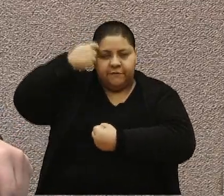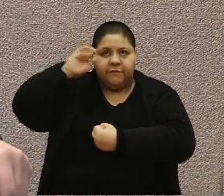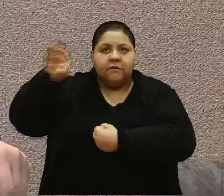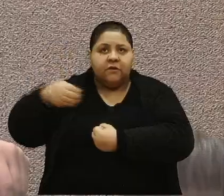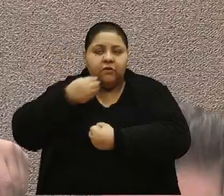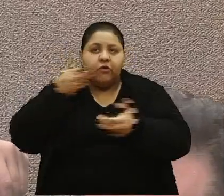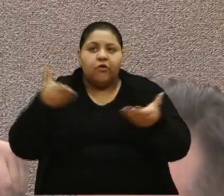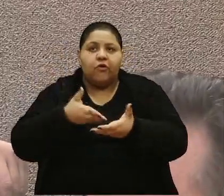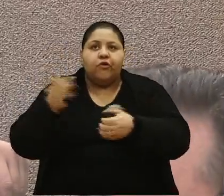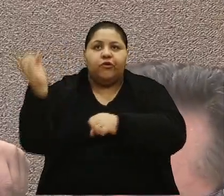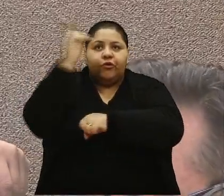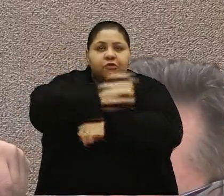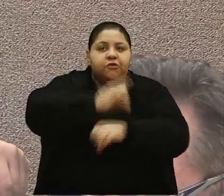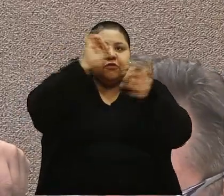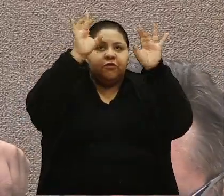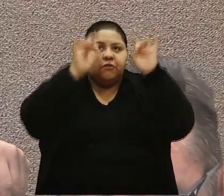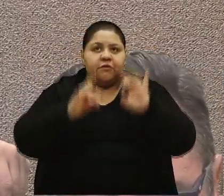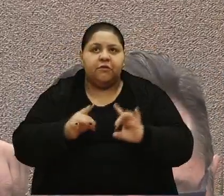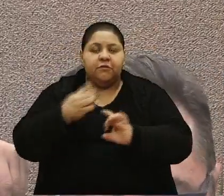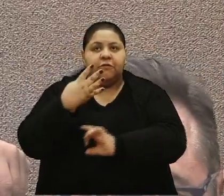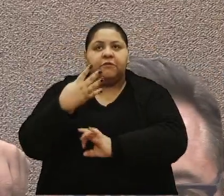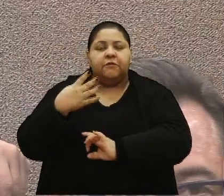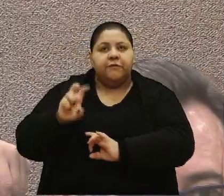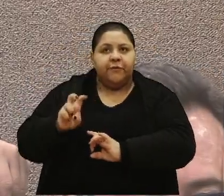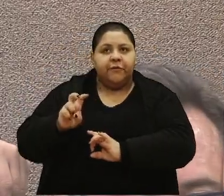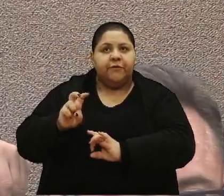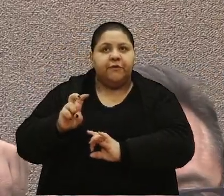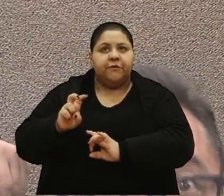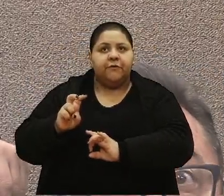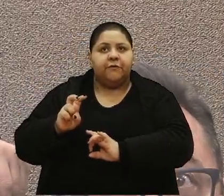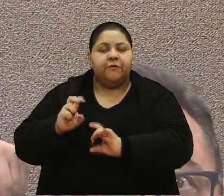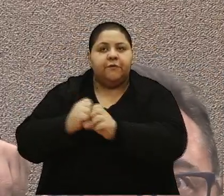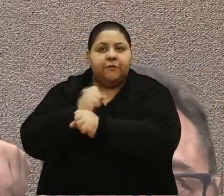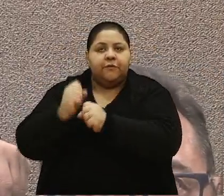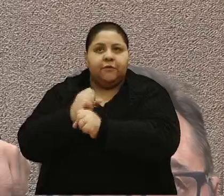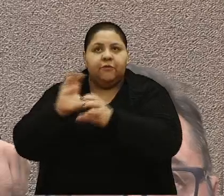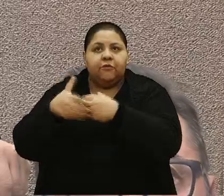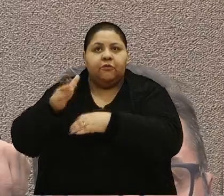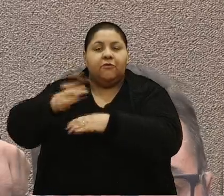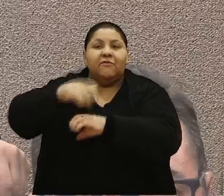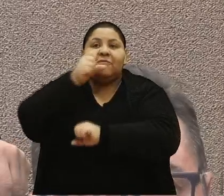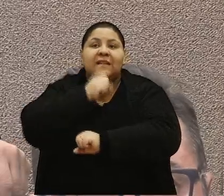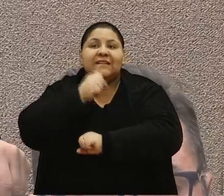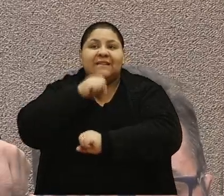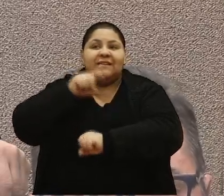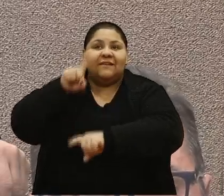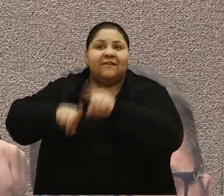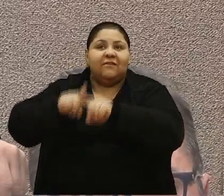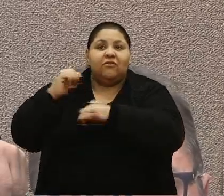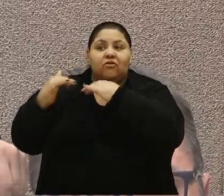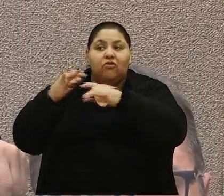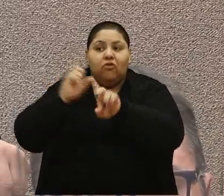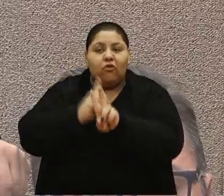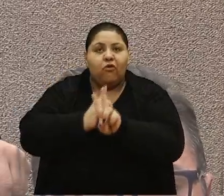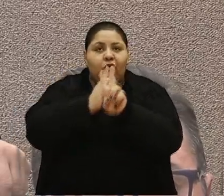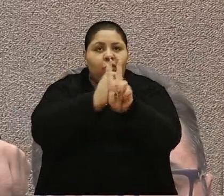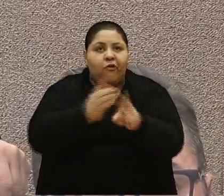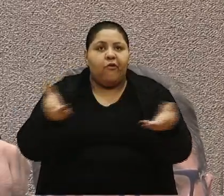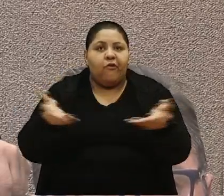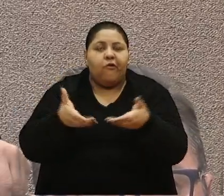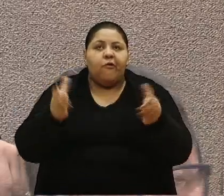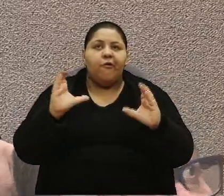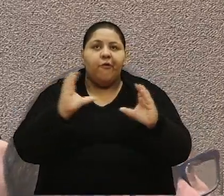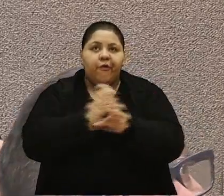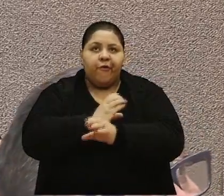muito especial para mim. São 45 anos do grupo mais antigo em atividade no Movimento de Emaús, que hoje